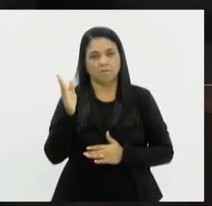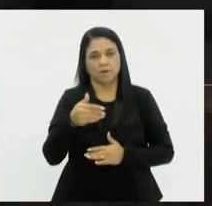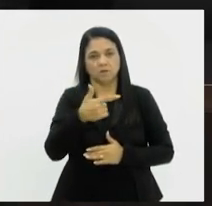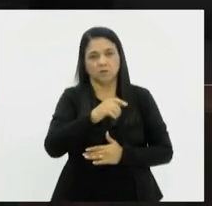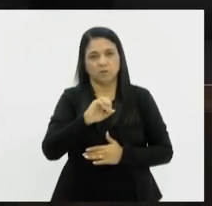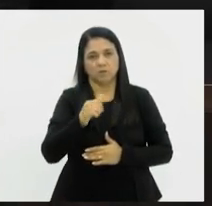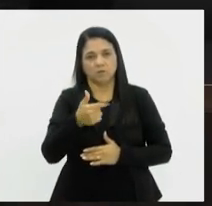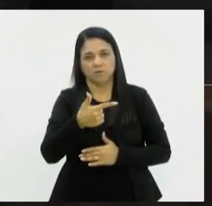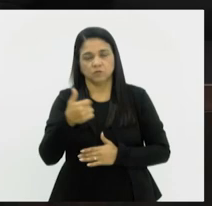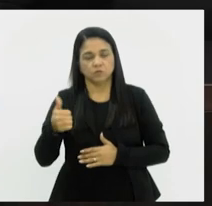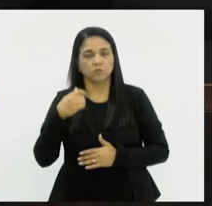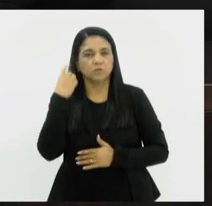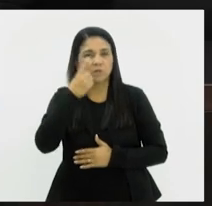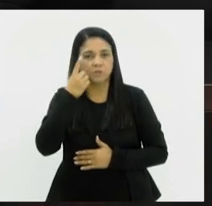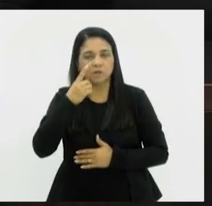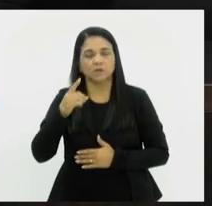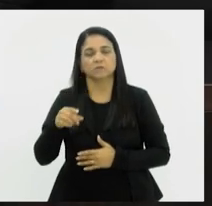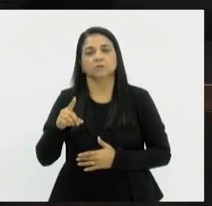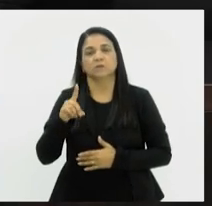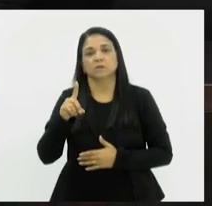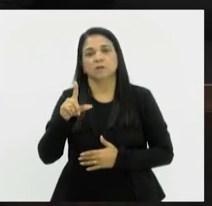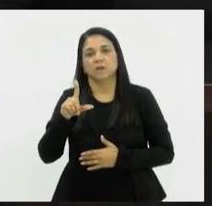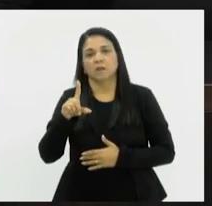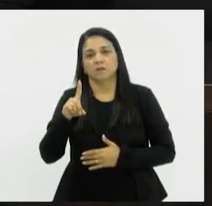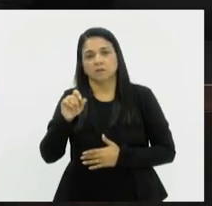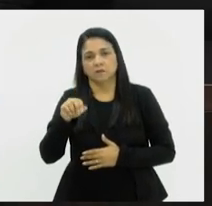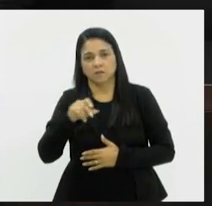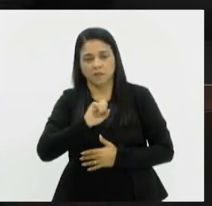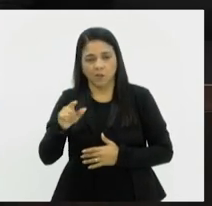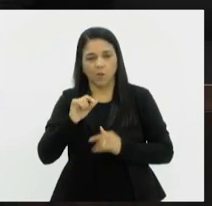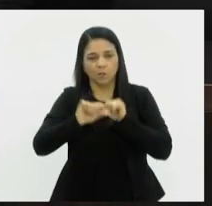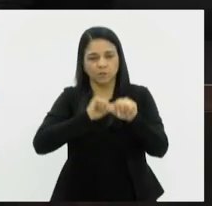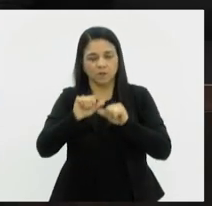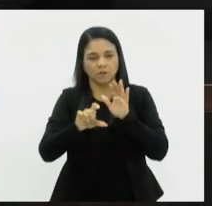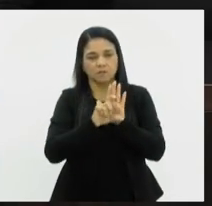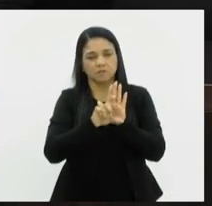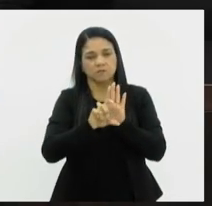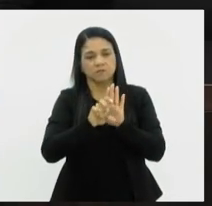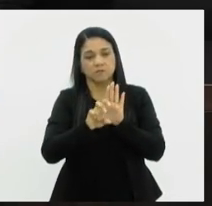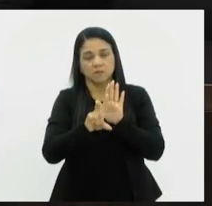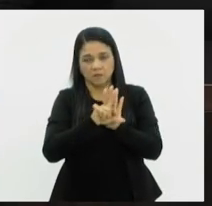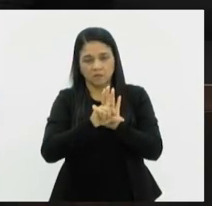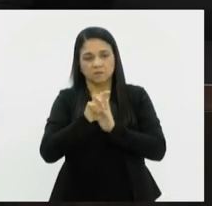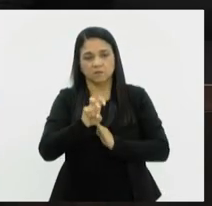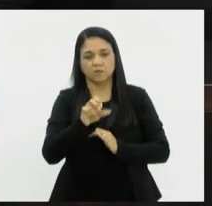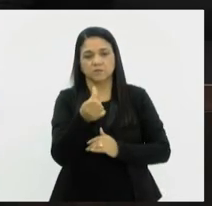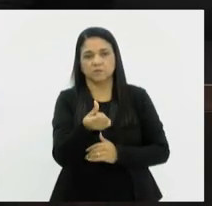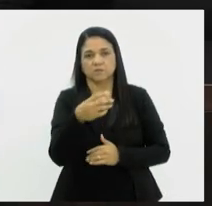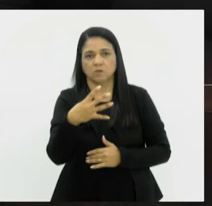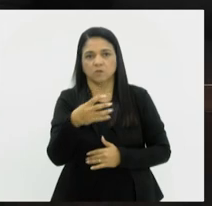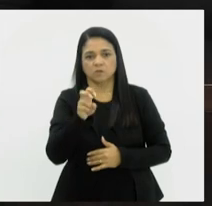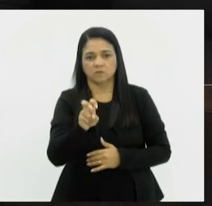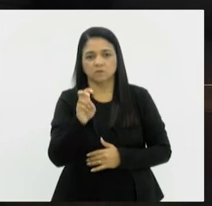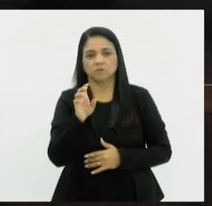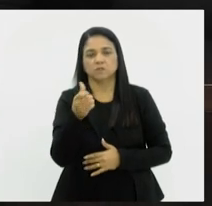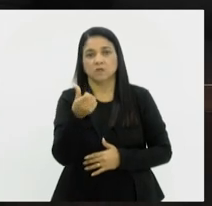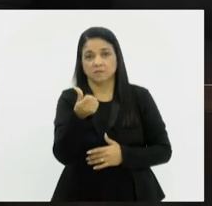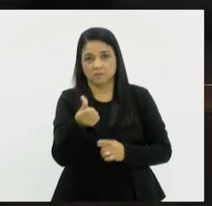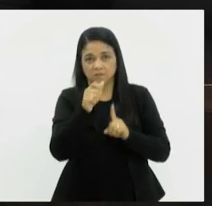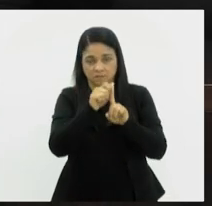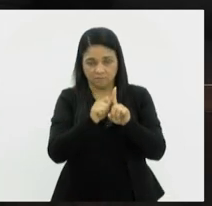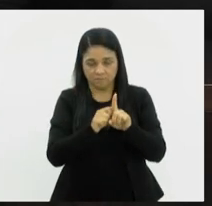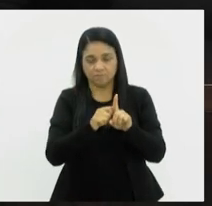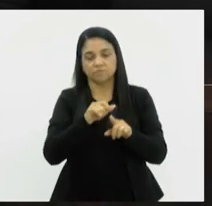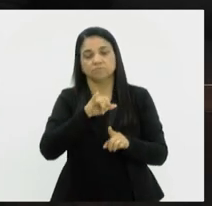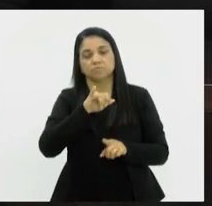Librelon, que altera o anexo da lei 5.645, de 6 de janeiro de 2010, incluindo no calendário oficial